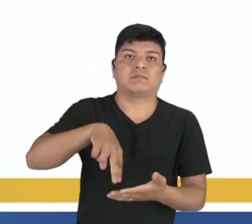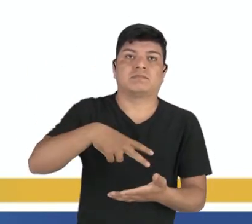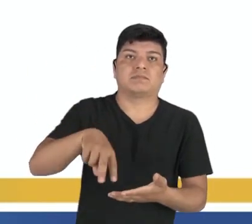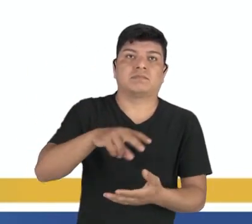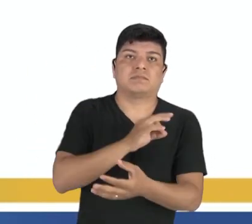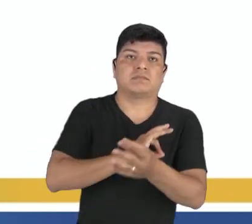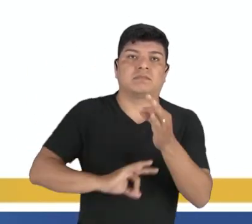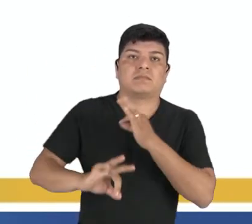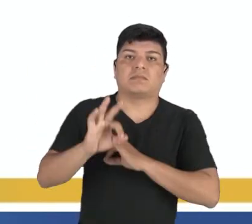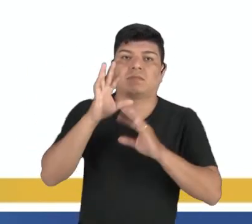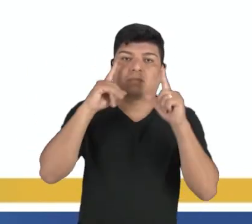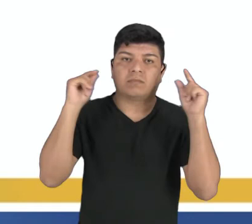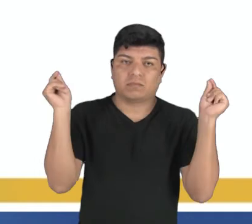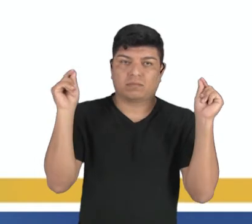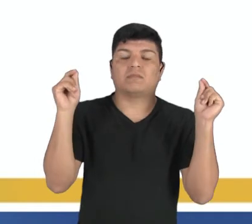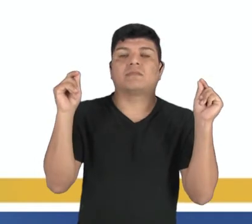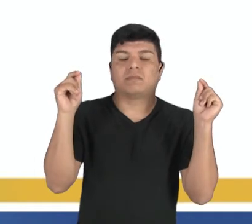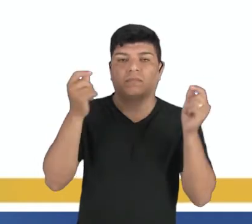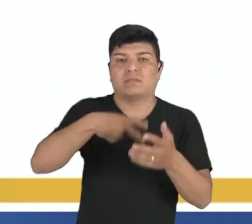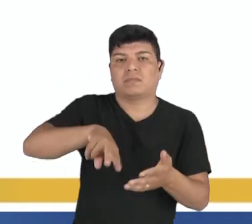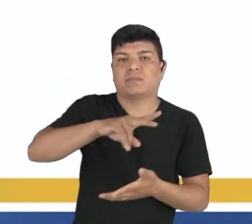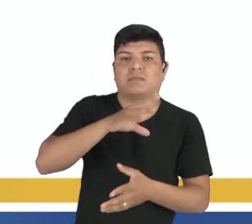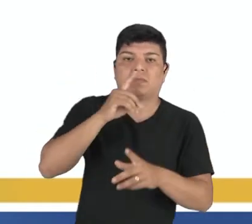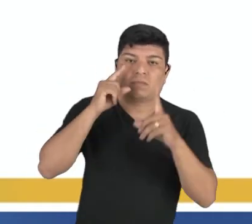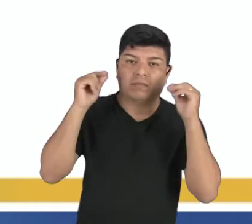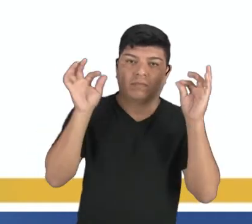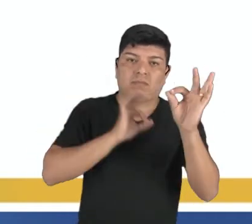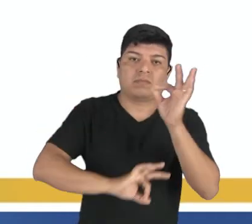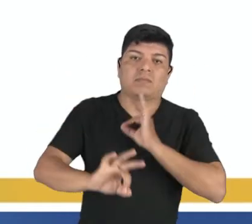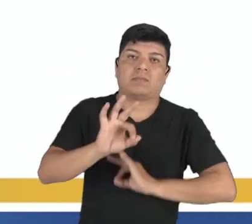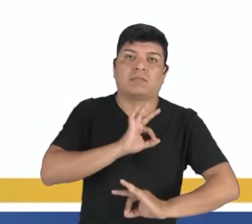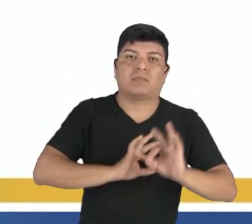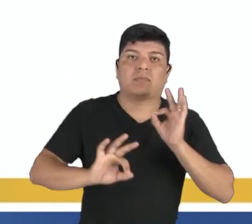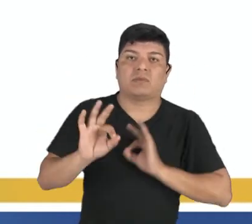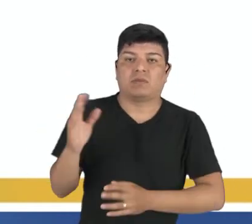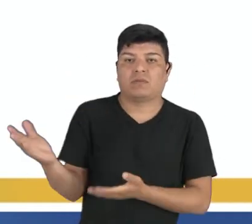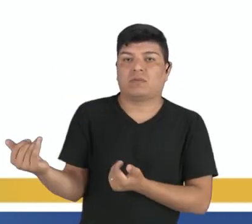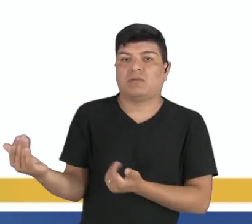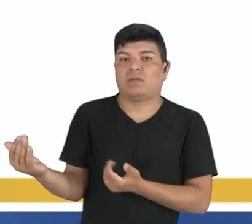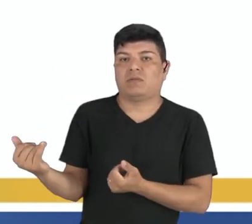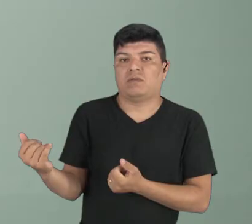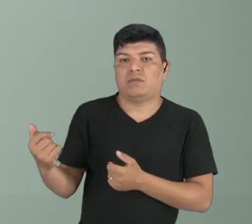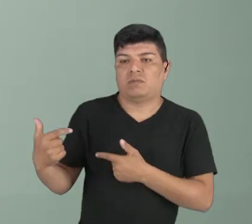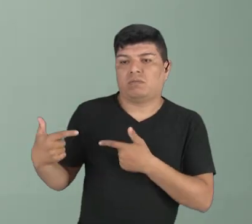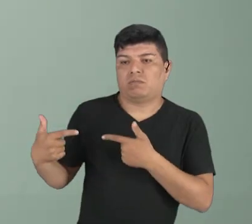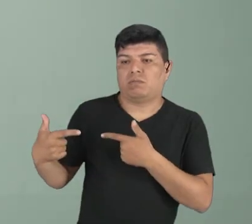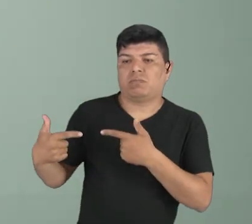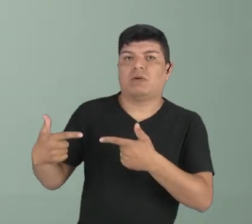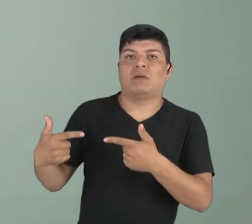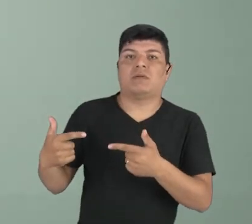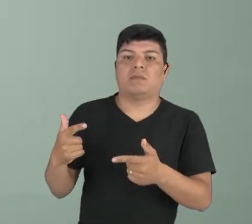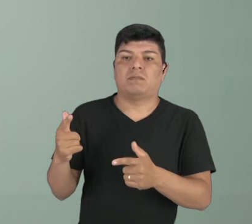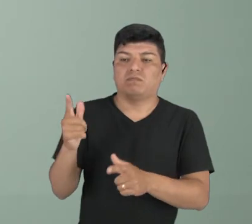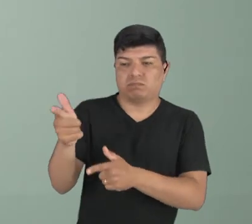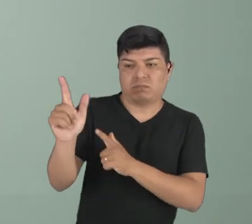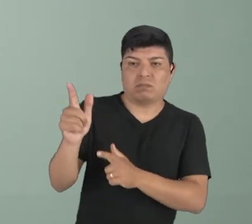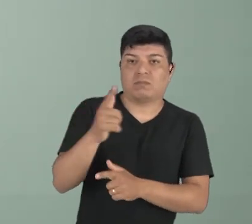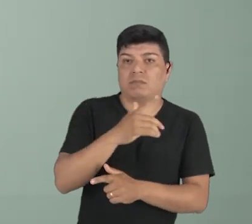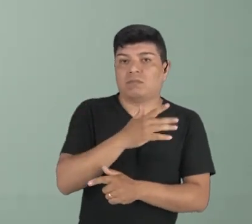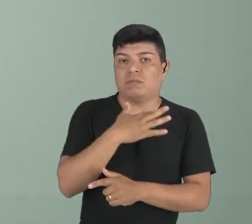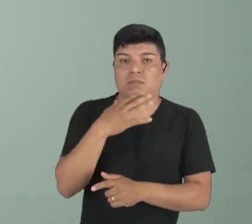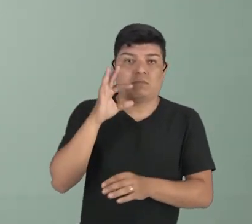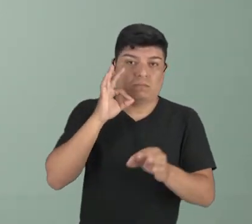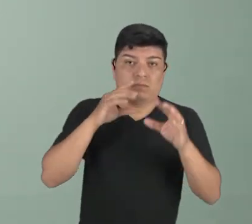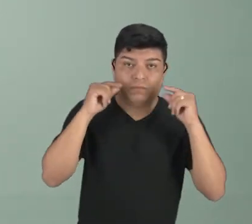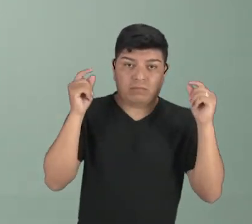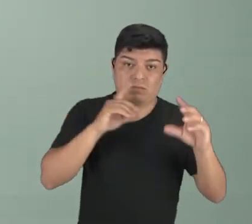da onça. Essa dança da onça, a lenda conta que um jovem indígena, guerreiro, desbravador, matou uma onça,